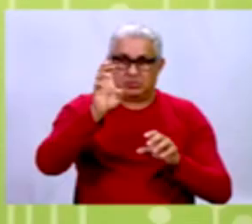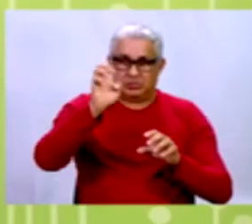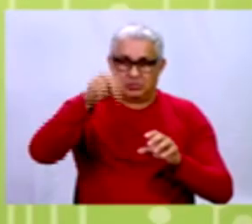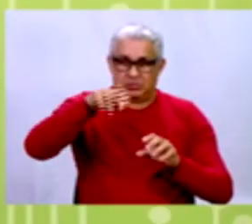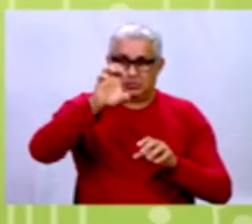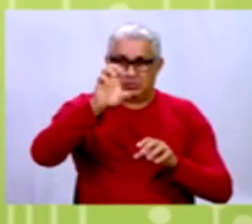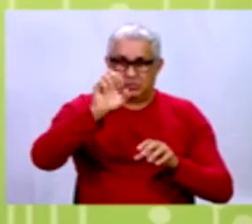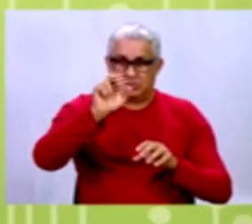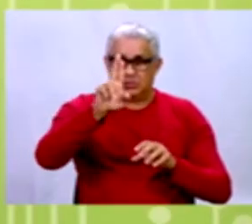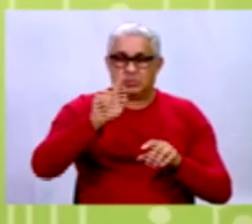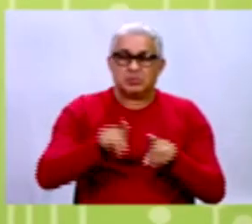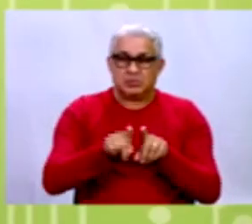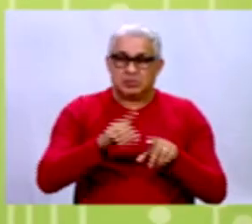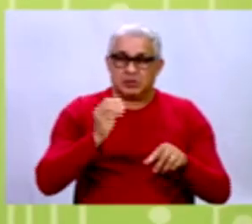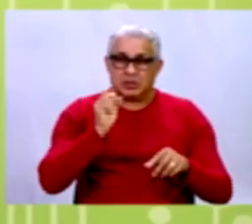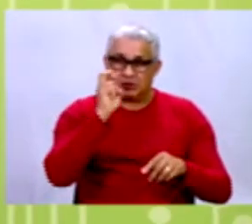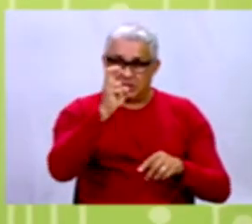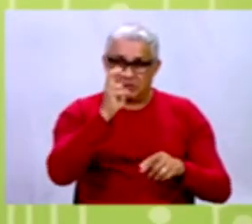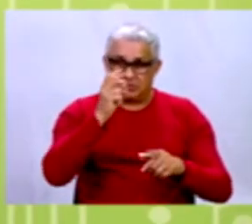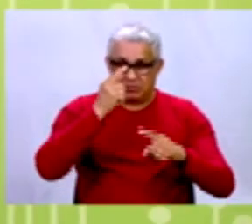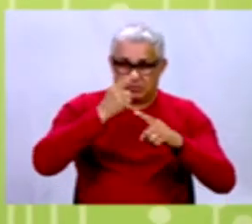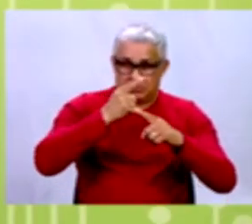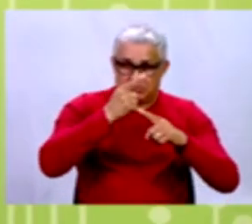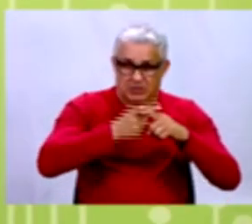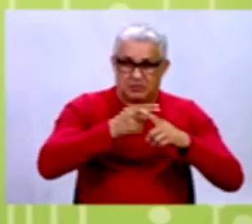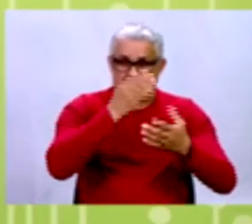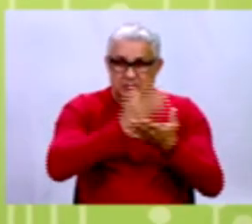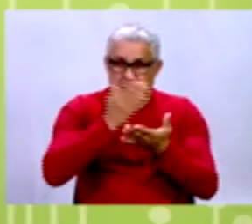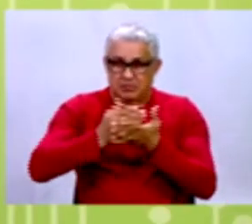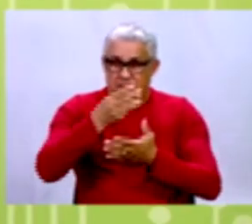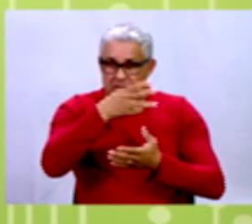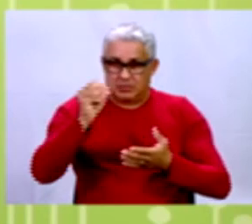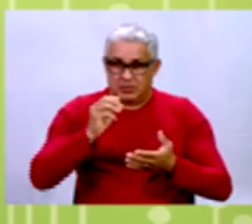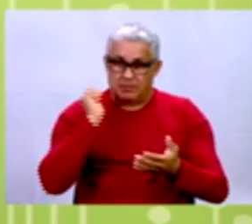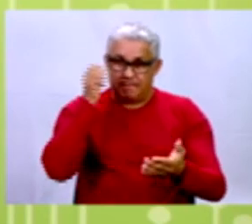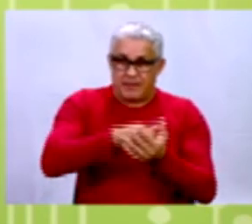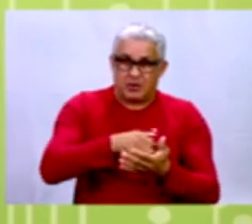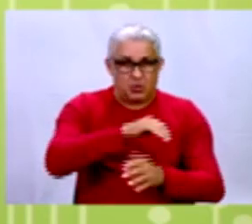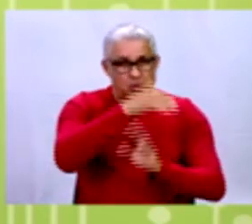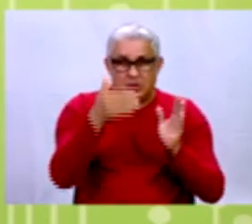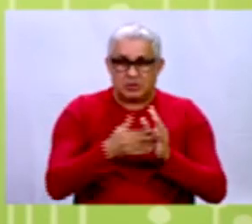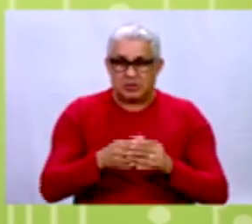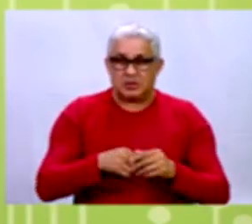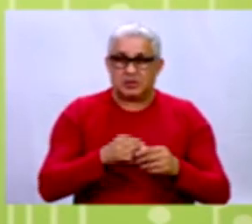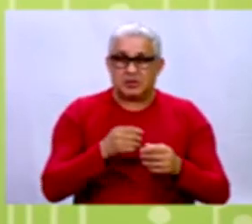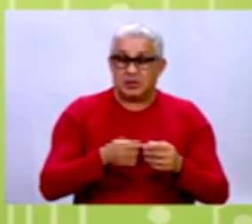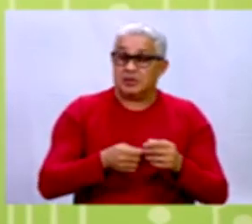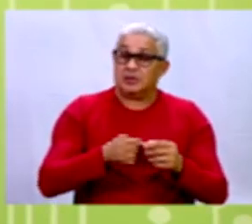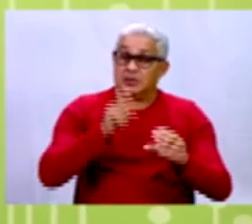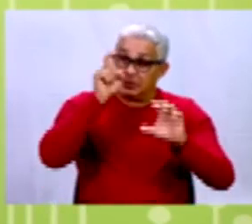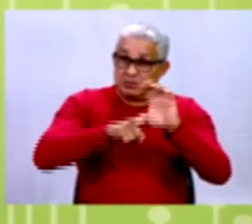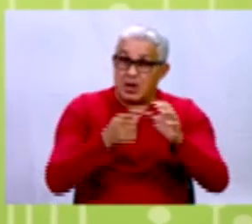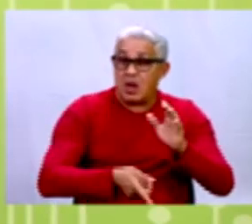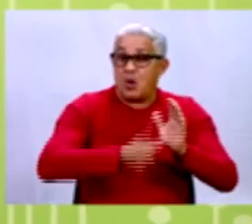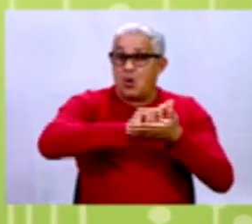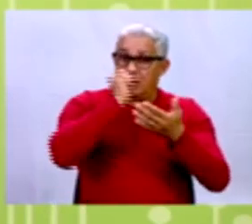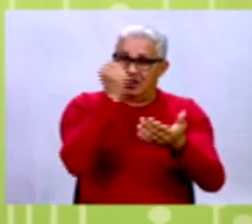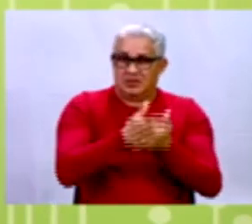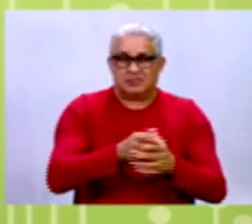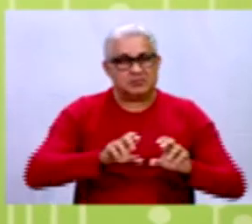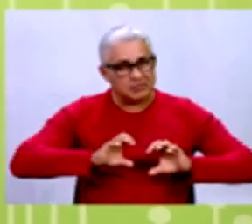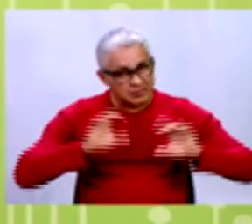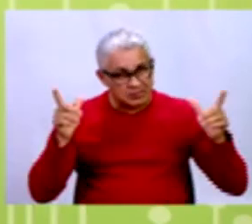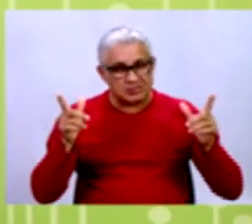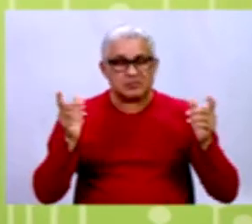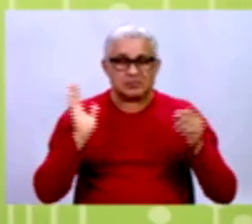5 parcelas de 300 e já quer pagar tudo de uma vez, então é como se você estivesse pagando uma dívida antecipada. Logicamente,